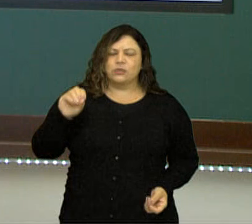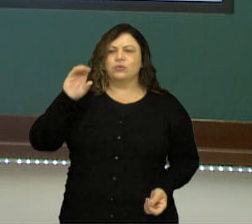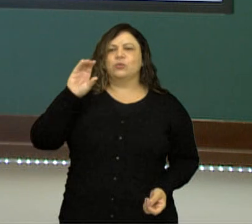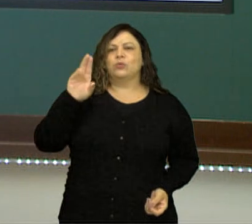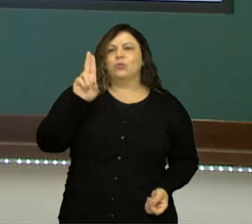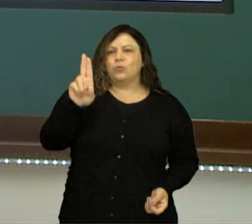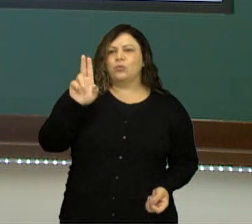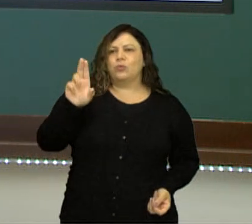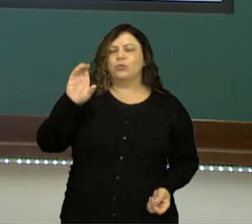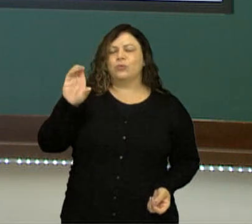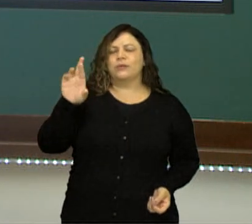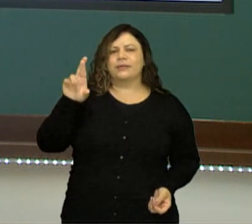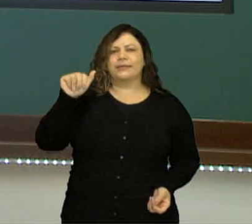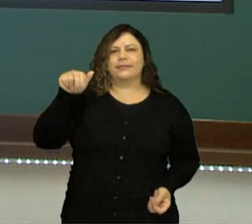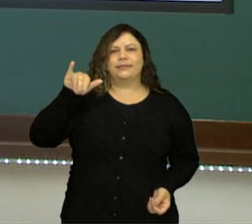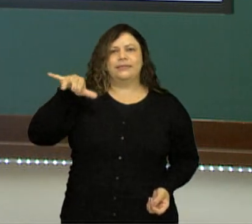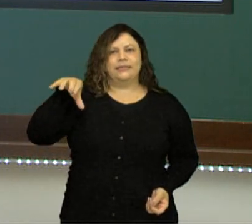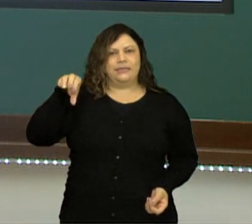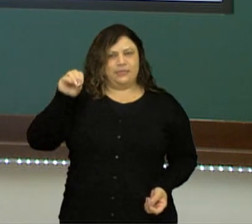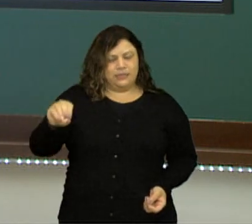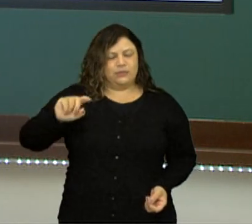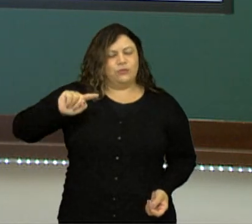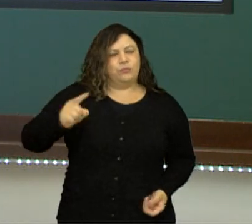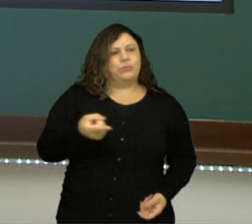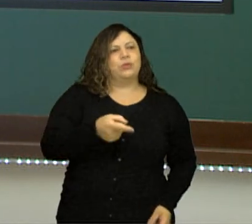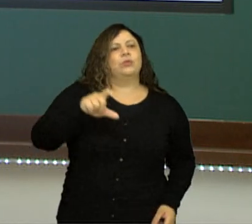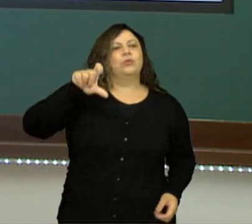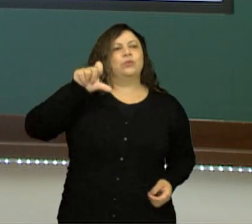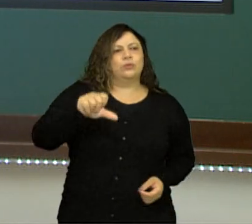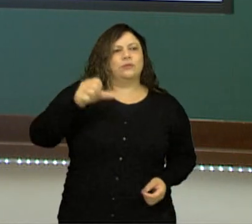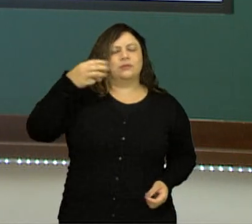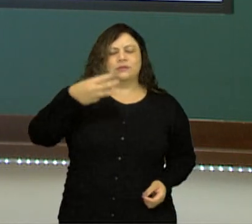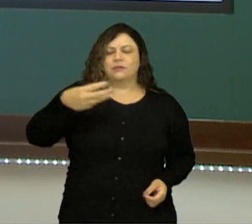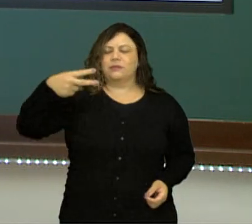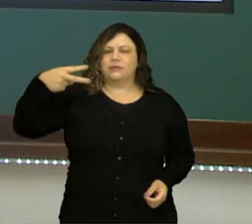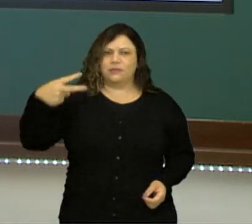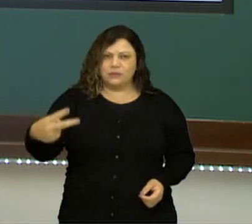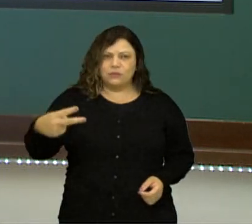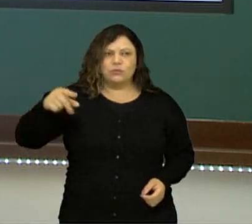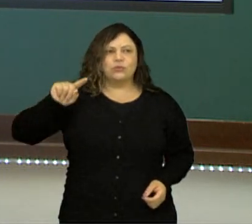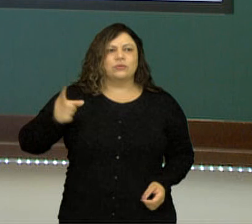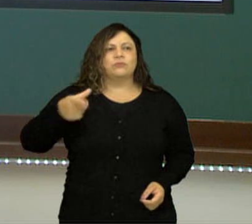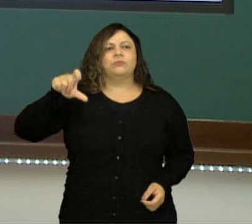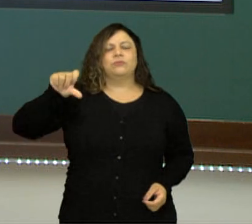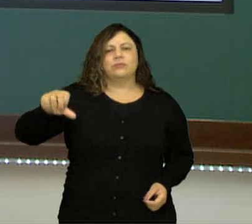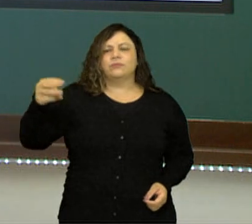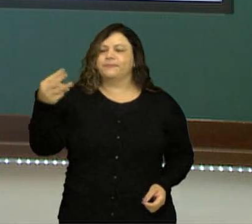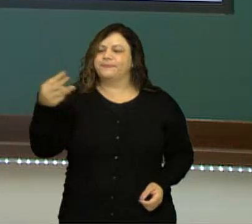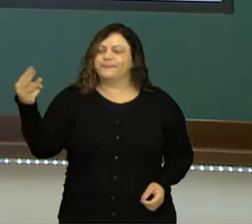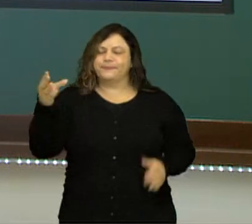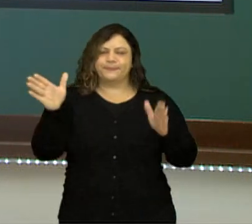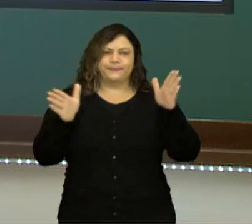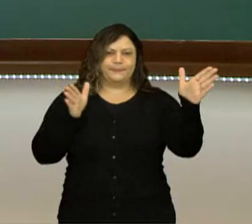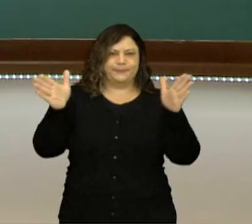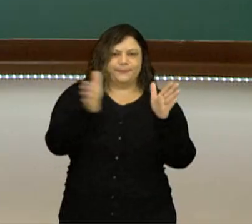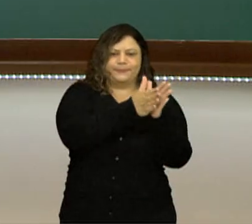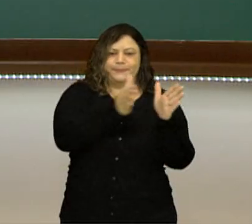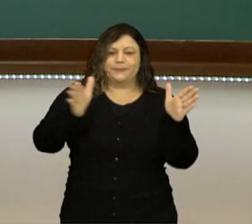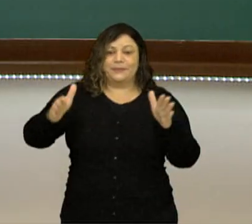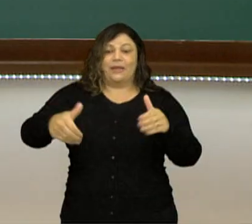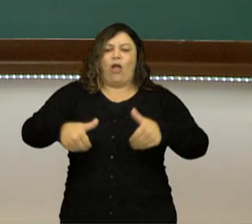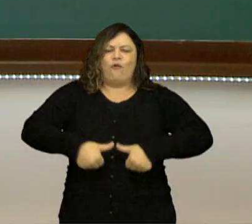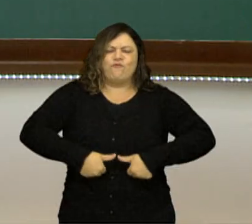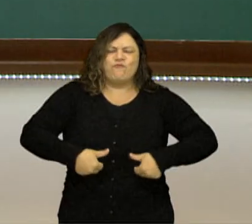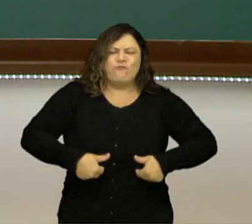entre 1932 e 1933. Grande fome na Ucrânia que resultou em milhões de pessoas que